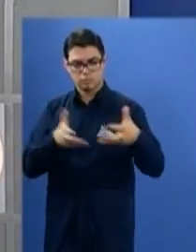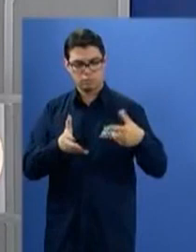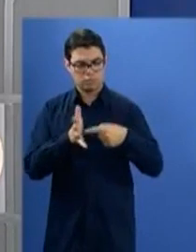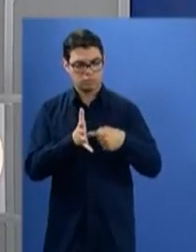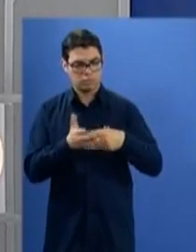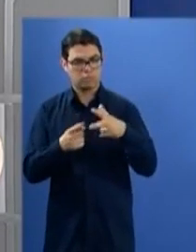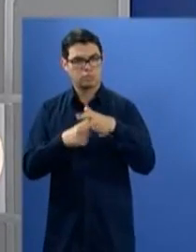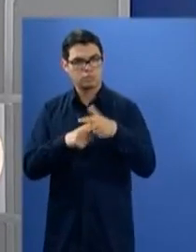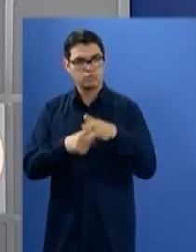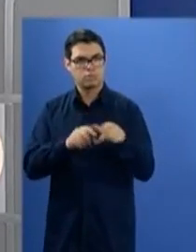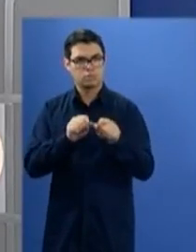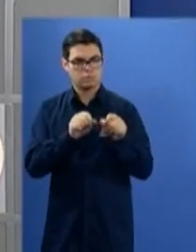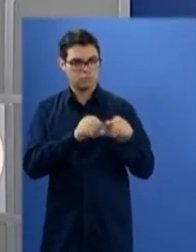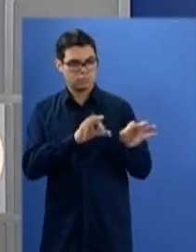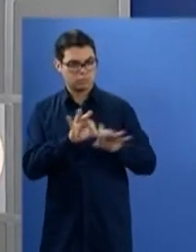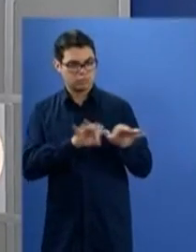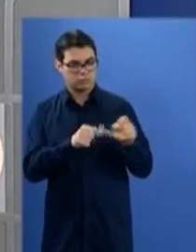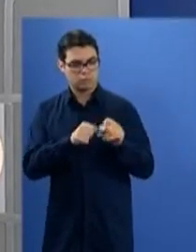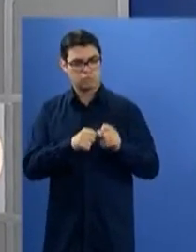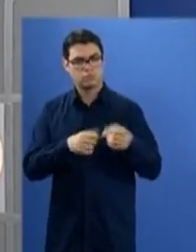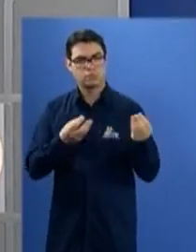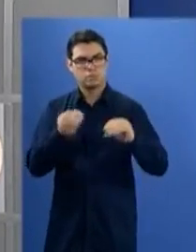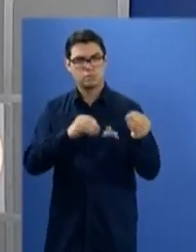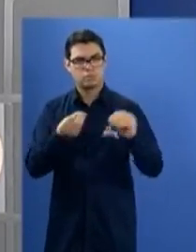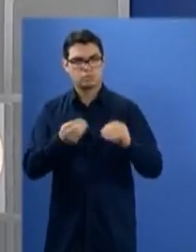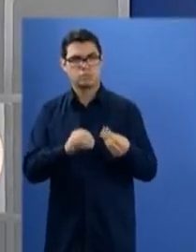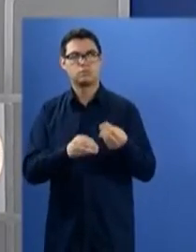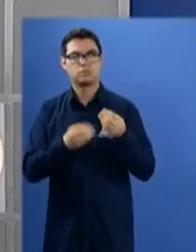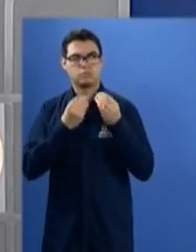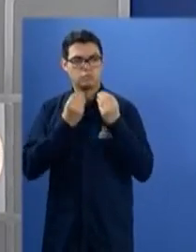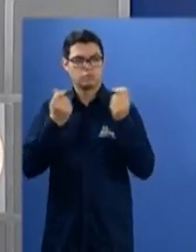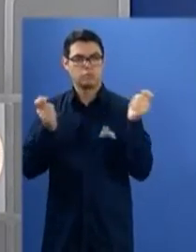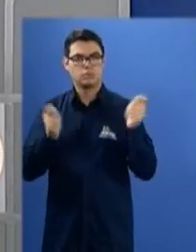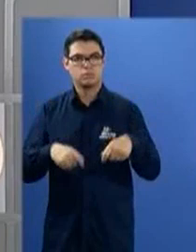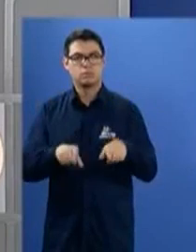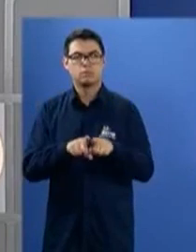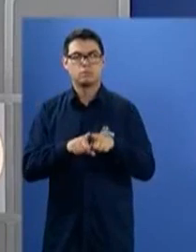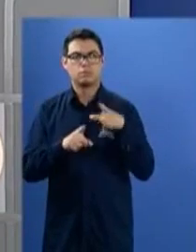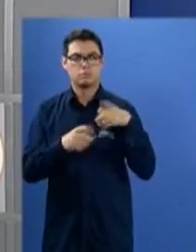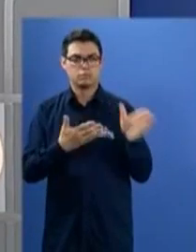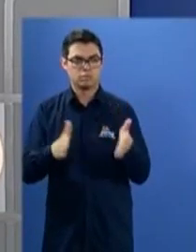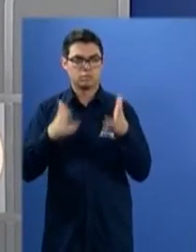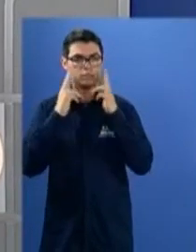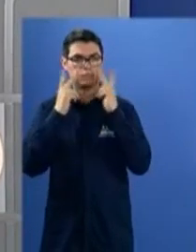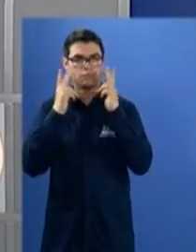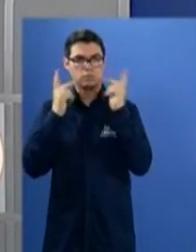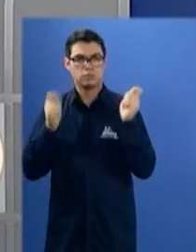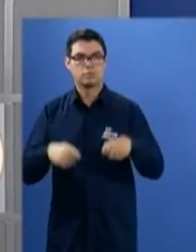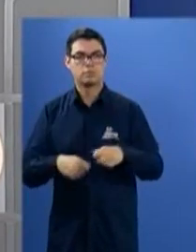em condições de produzir uma nova peça com qualidade e em produção